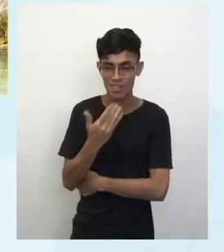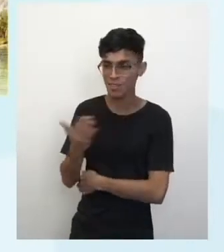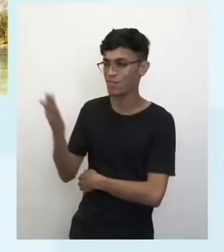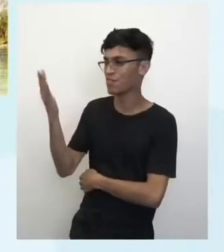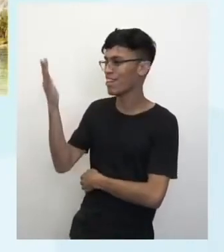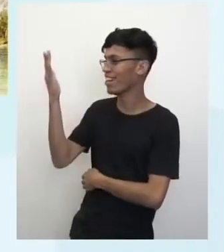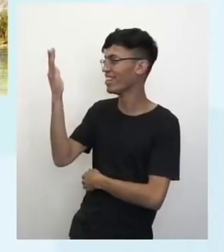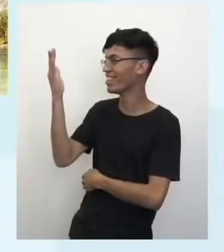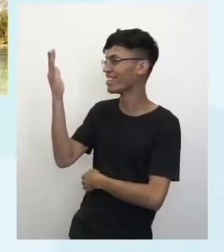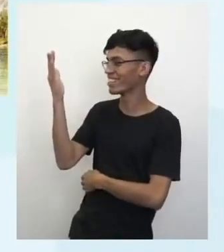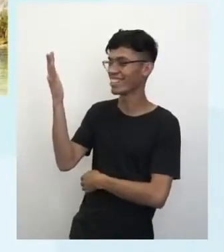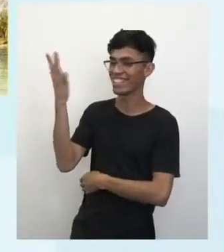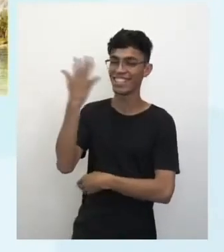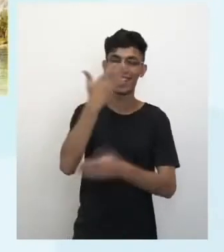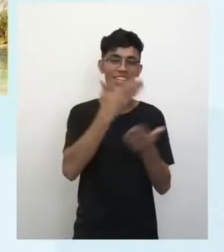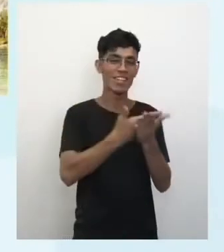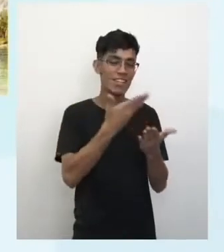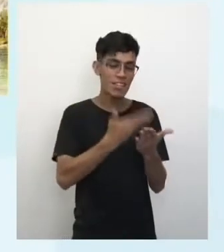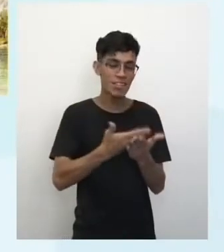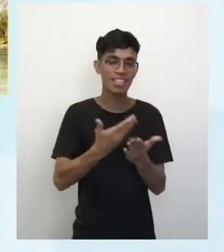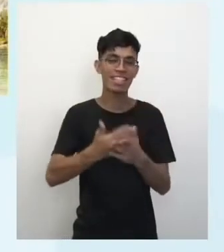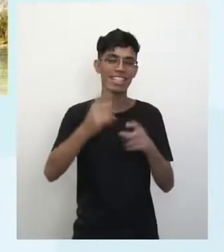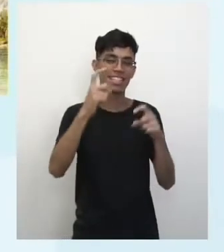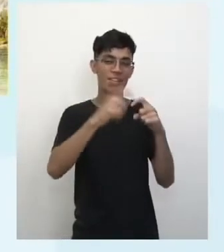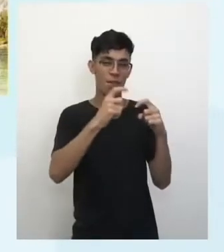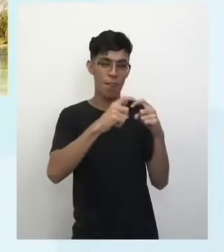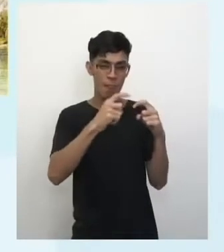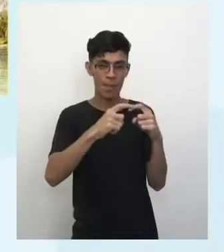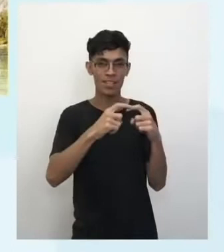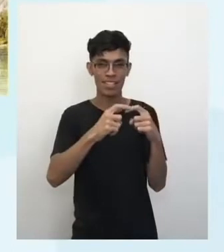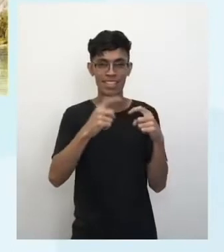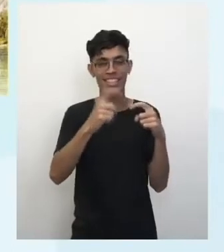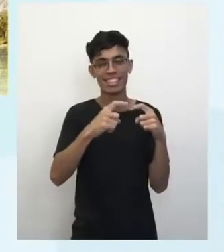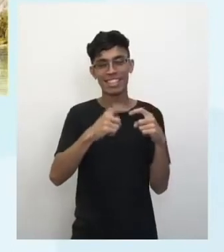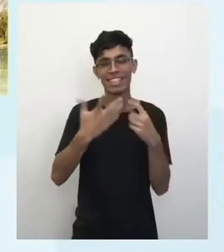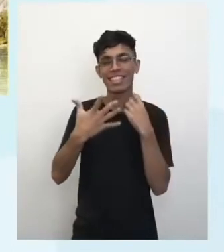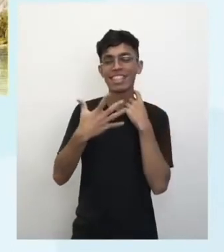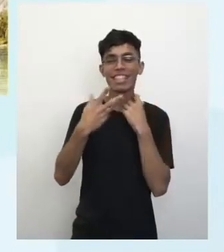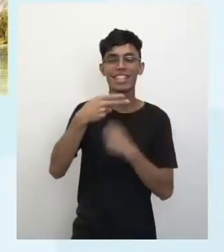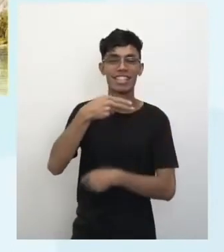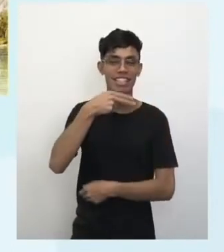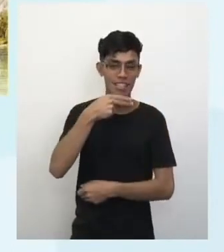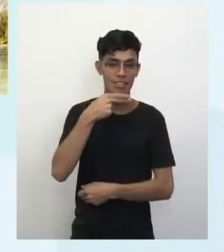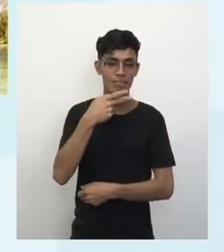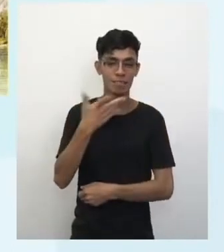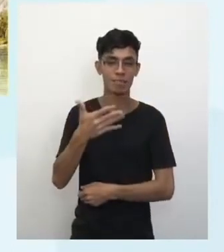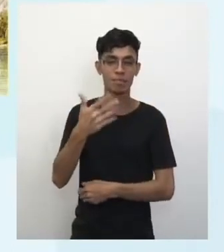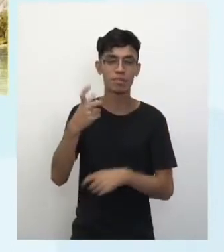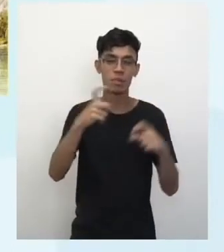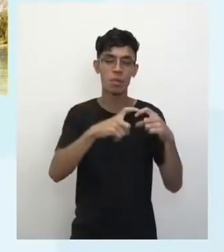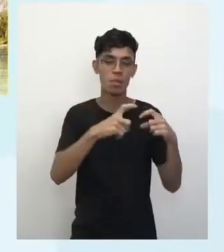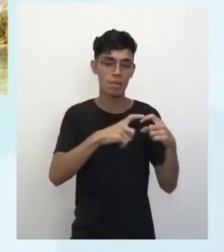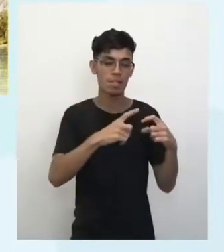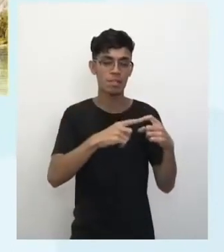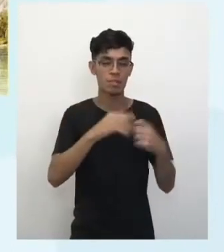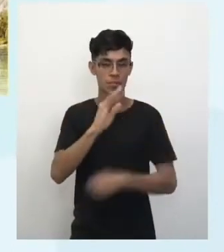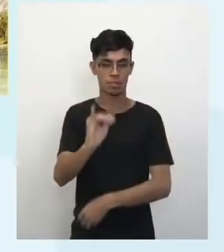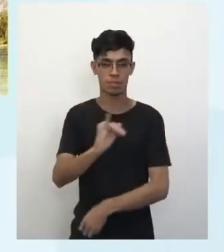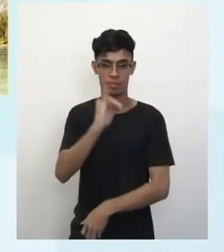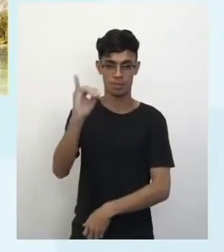acontece o seguinte, ele foi estudar para ser médico, né, ele era neto de um médico famoso, né, que era o